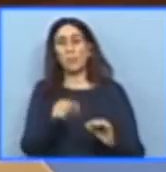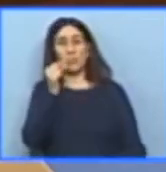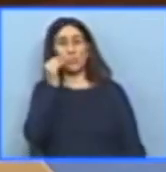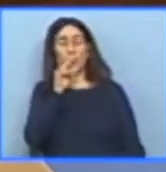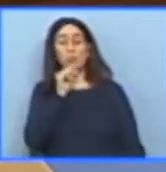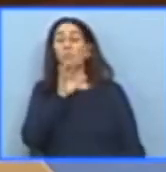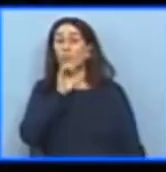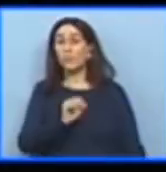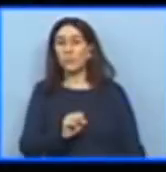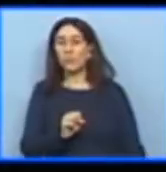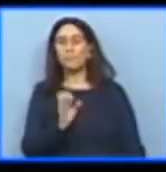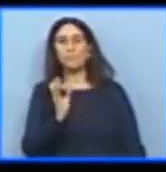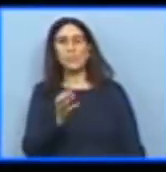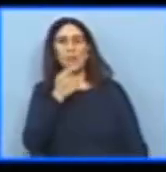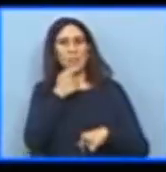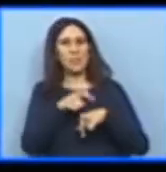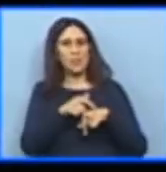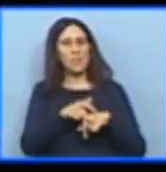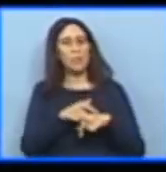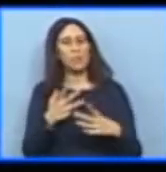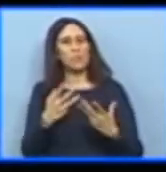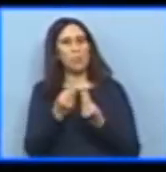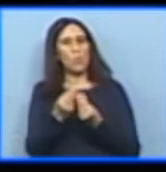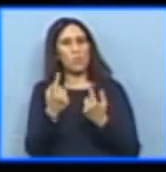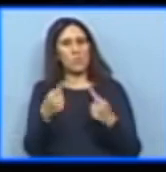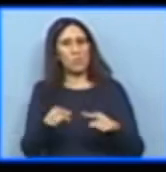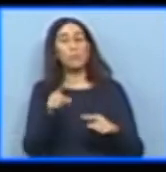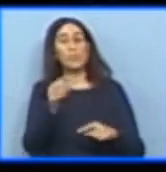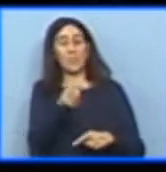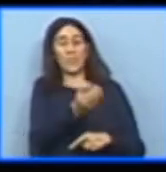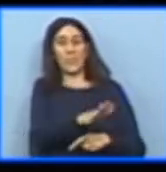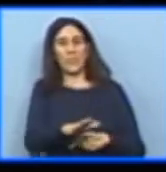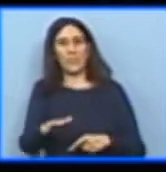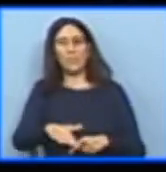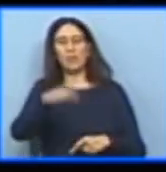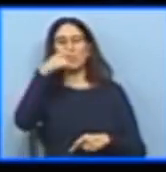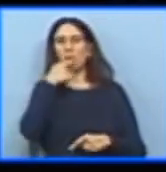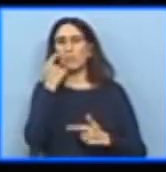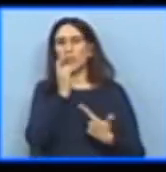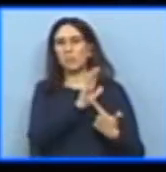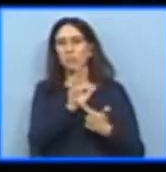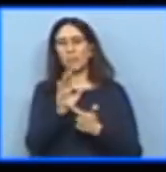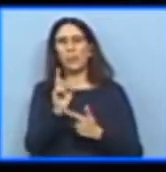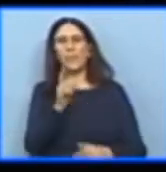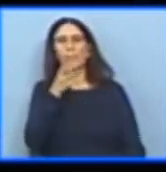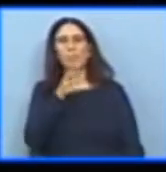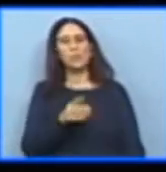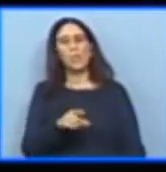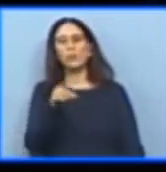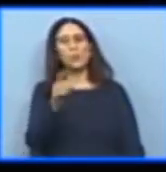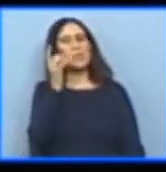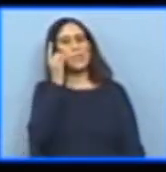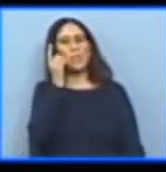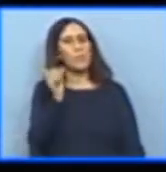incêndios precisam de ter tempo uns com os outros porque as crianças crescem com os exemplos não e dizia tú não deve usar o